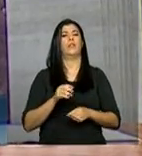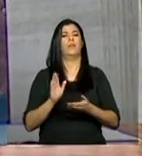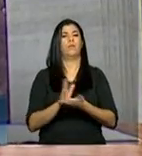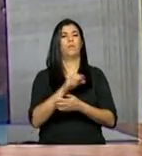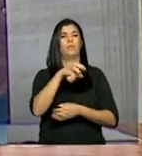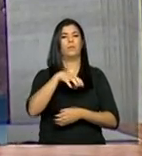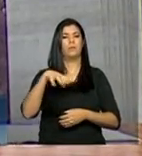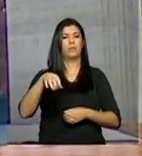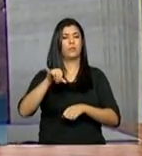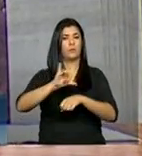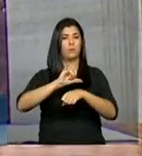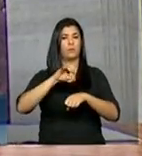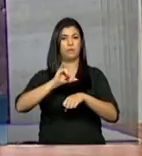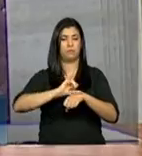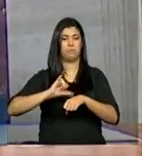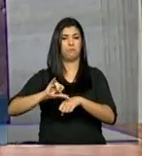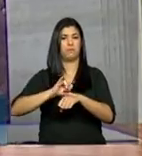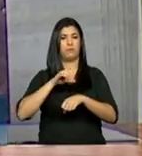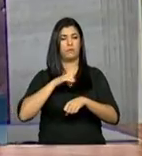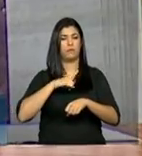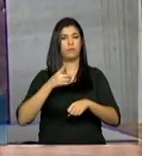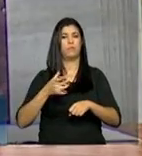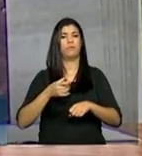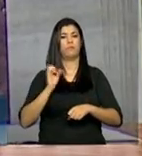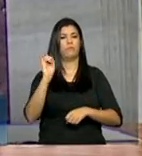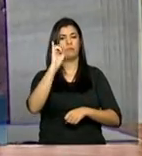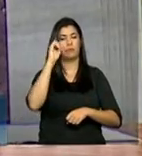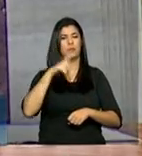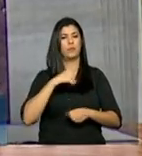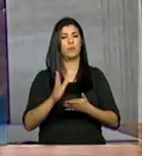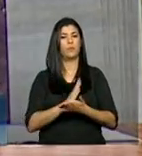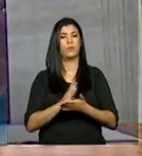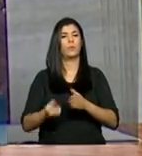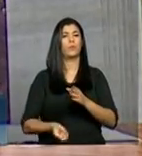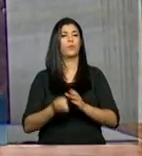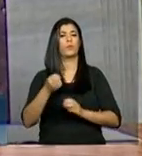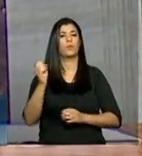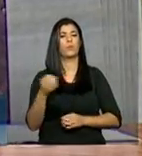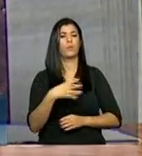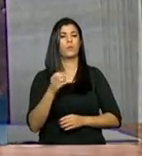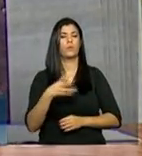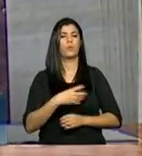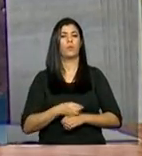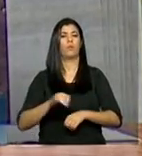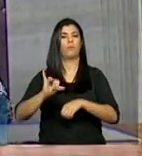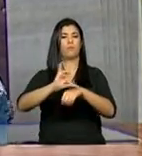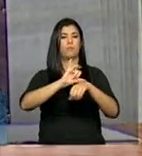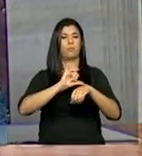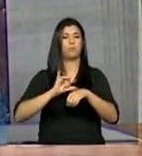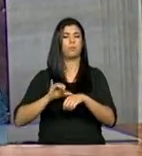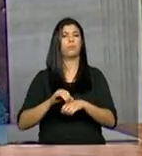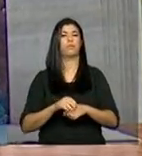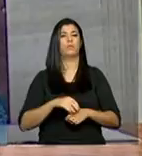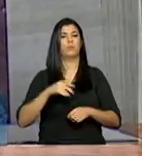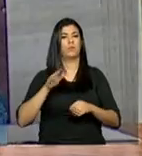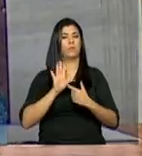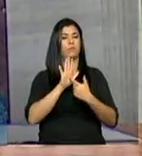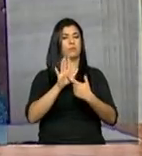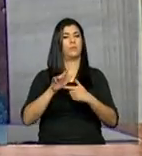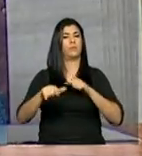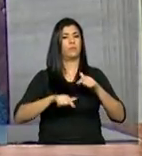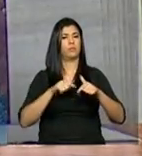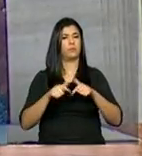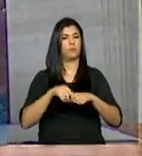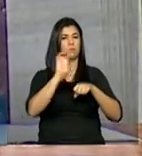estruturantes, fizemos renascer setores estagnados e retomamos o papel do Estado como indutor do